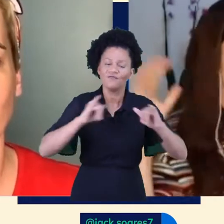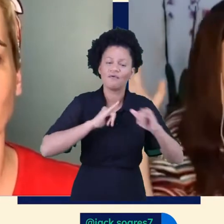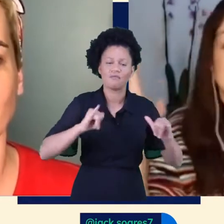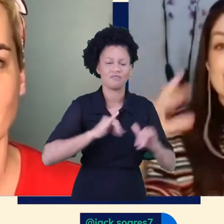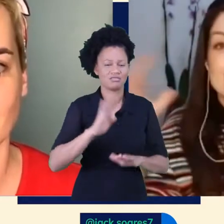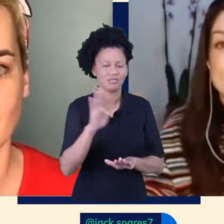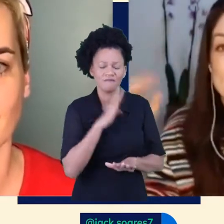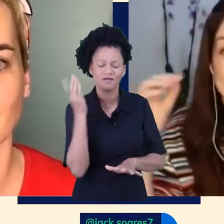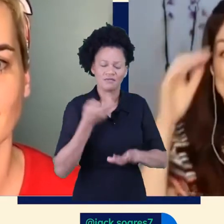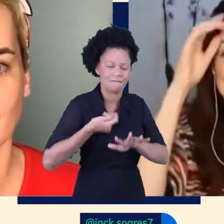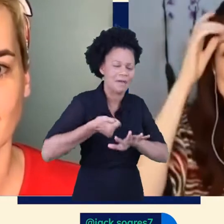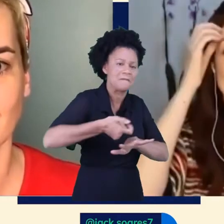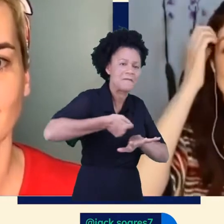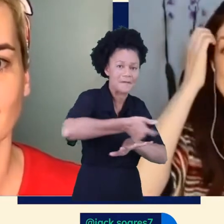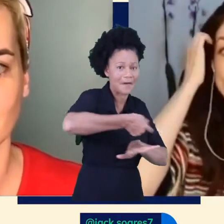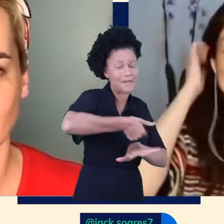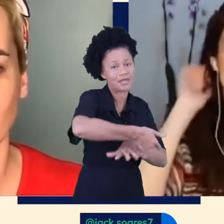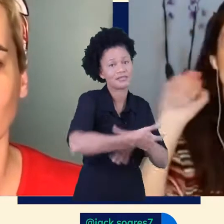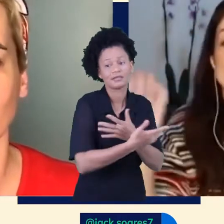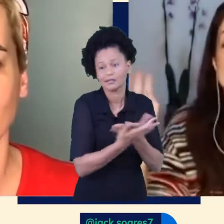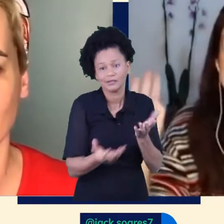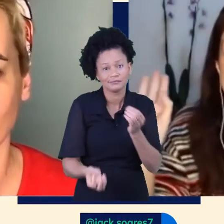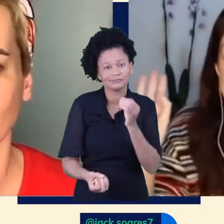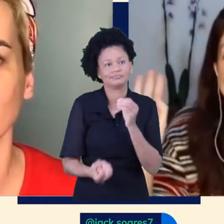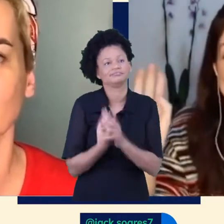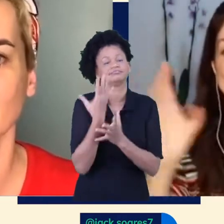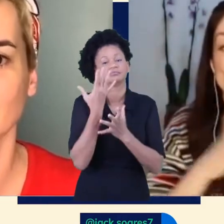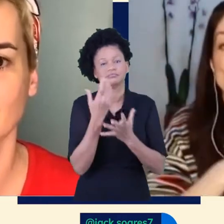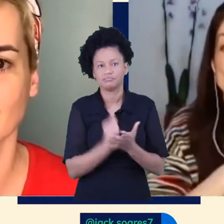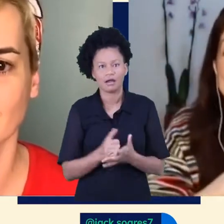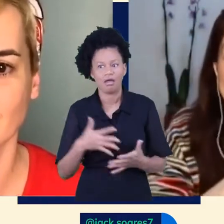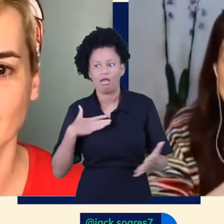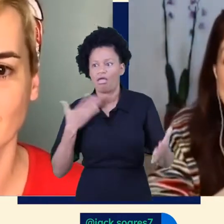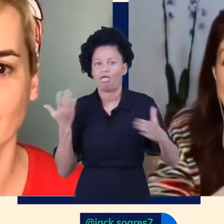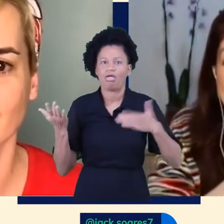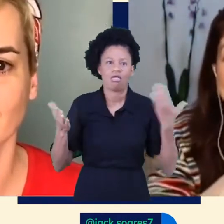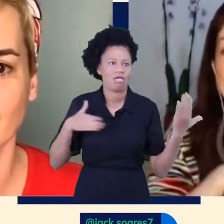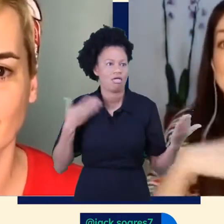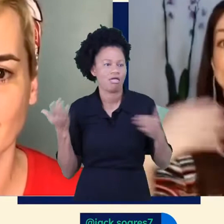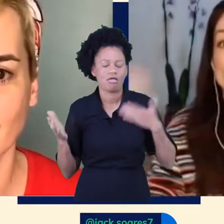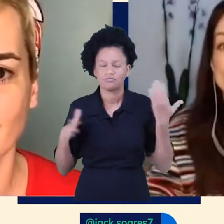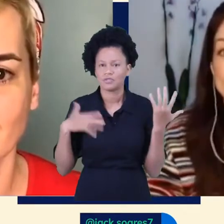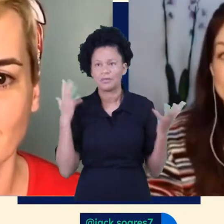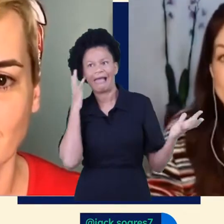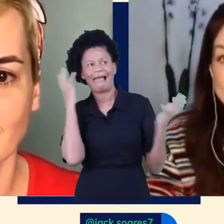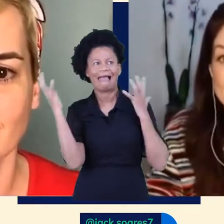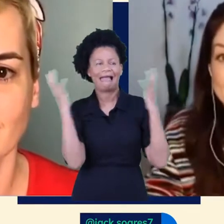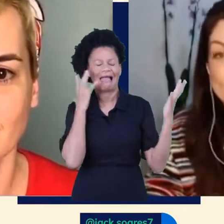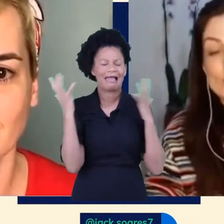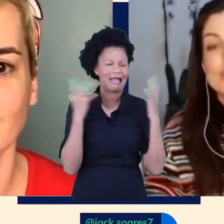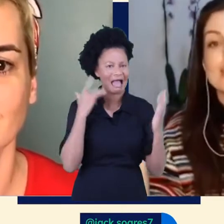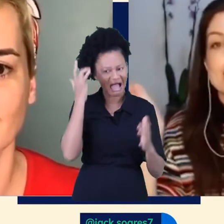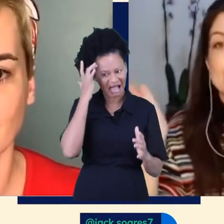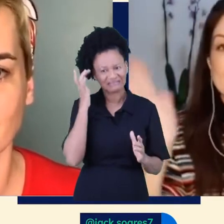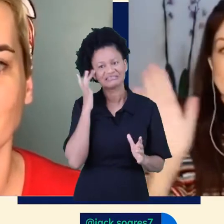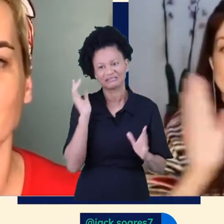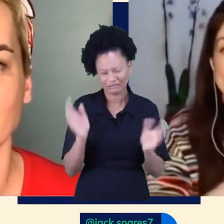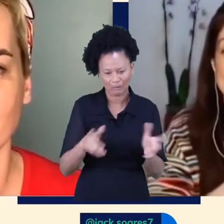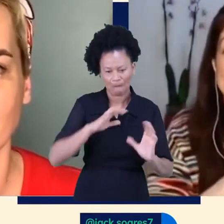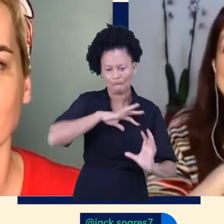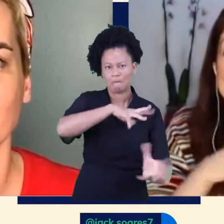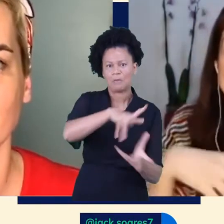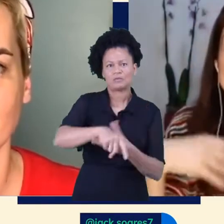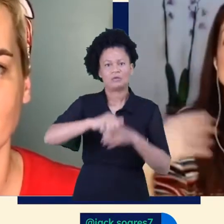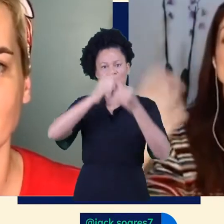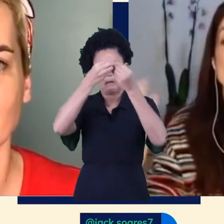criadas para criar esse pânico moral e deixar todo mundo desesperado, achando que o mundo vai acabar e que todo mundo vai sair erotizando as crianças.